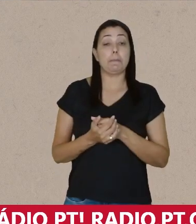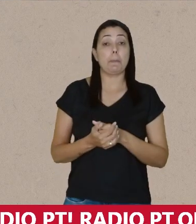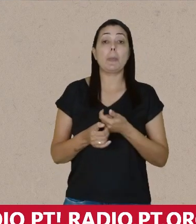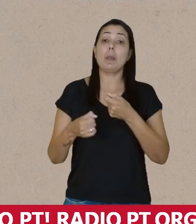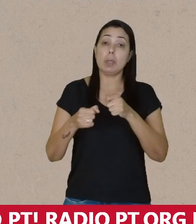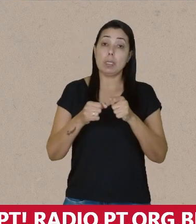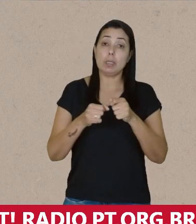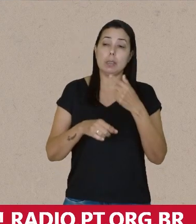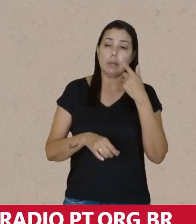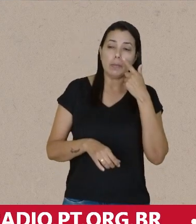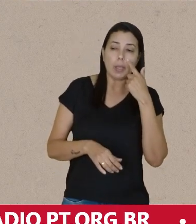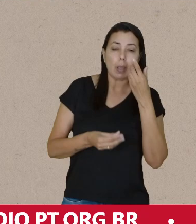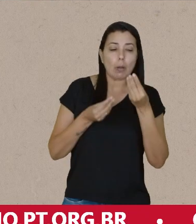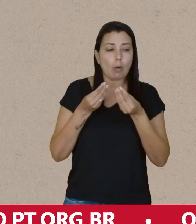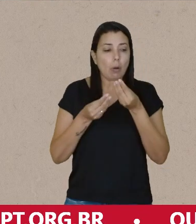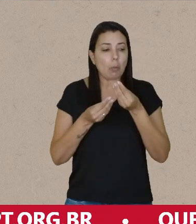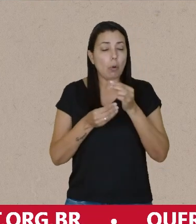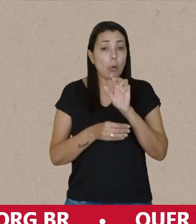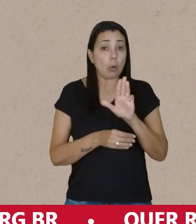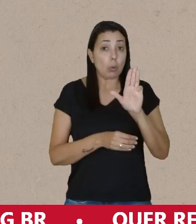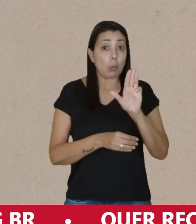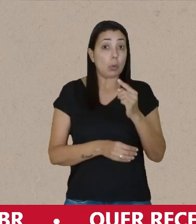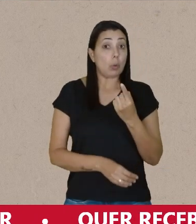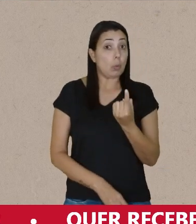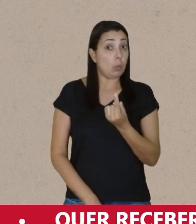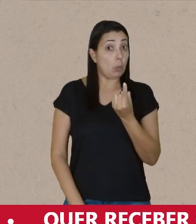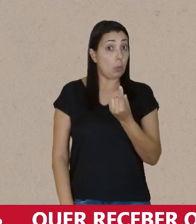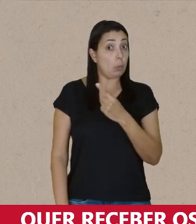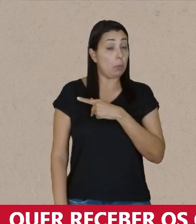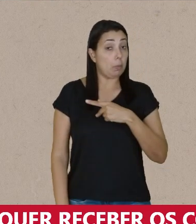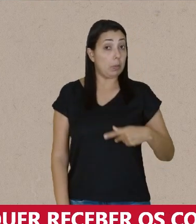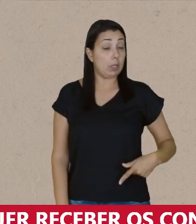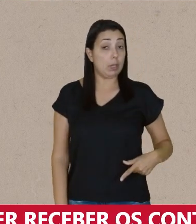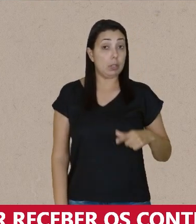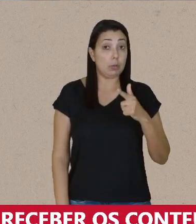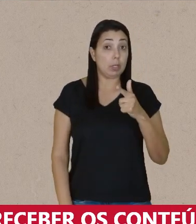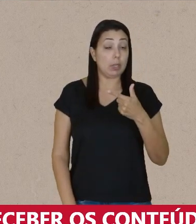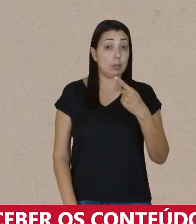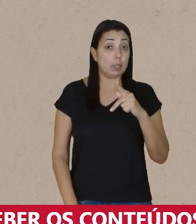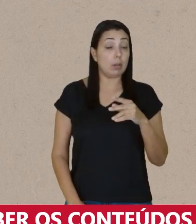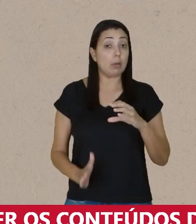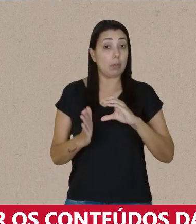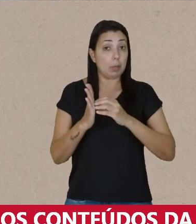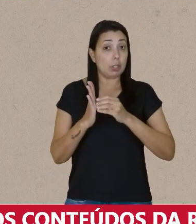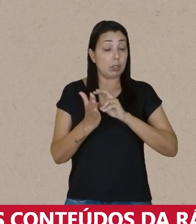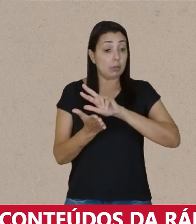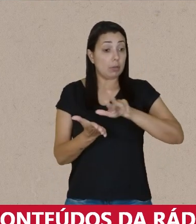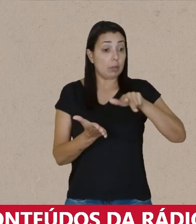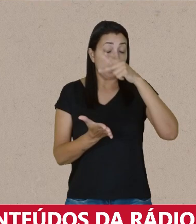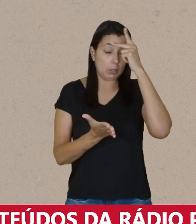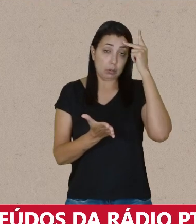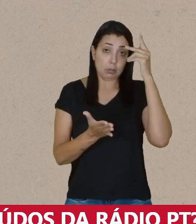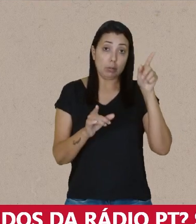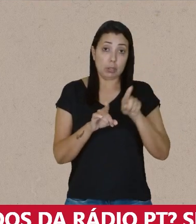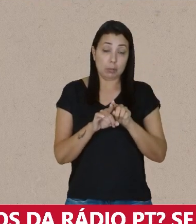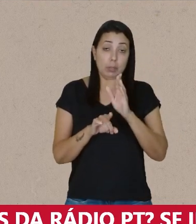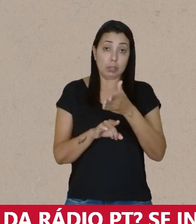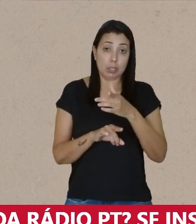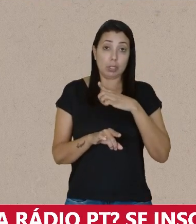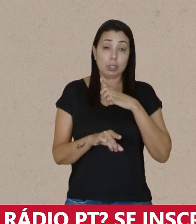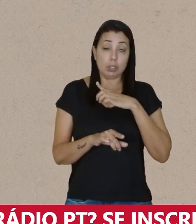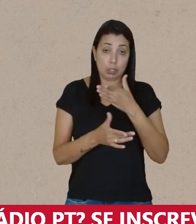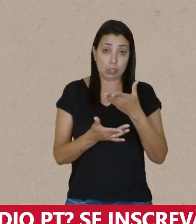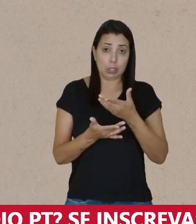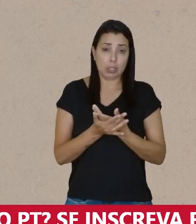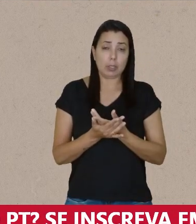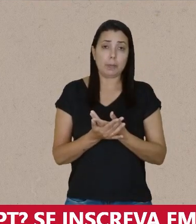preciso analisar as circunstâncias. O Lula é o único presidente que assumiu sem que seu partido tivesse maioria. A Frente Ampla tinha, os peronistas